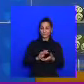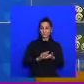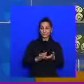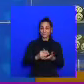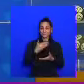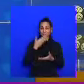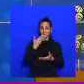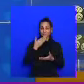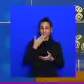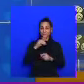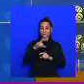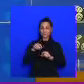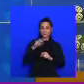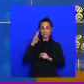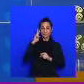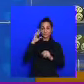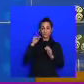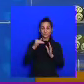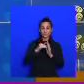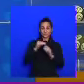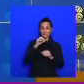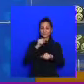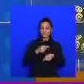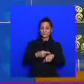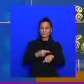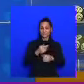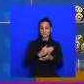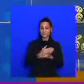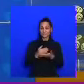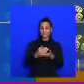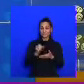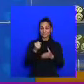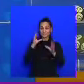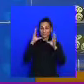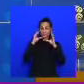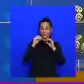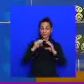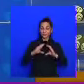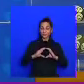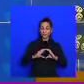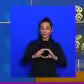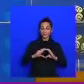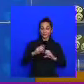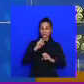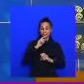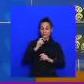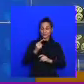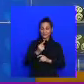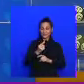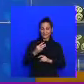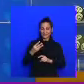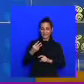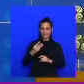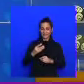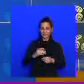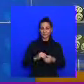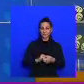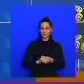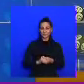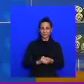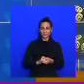Loto Fácil com sorteios de segunda a sábado, sempre a partir das 8 da noite. Bola verde, número 13.